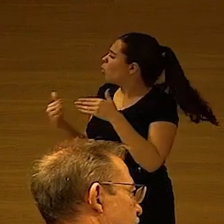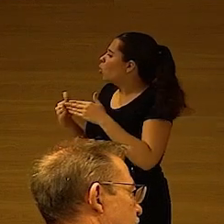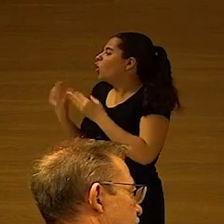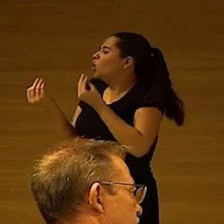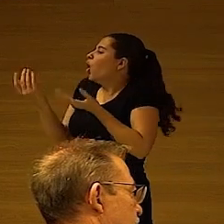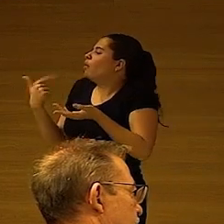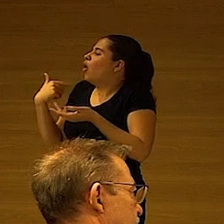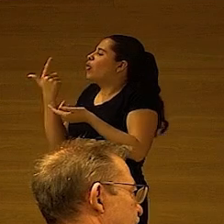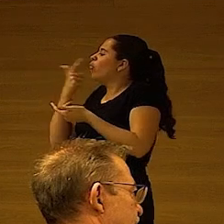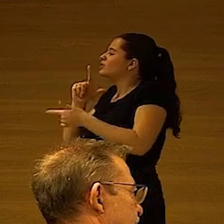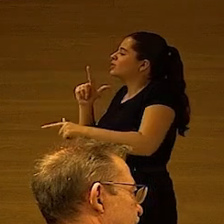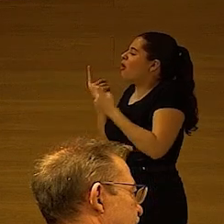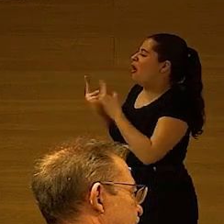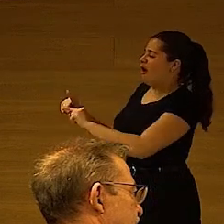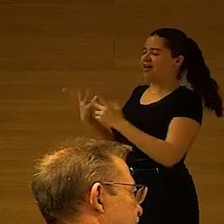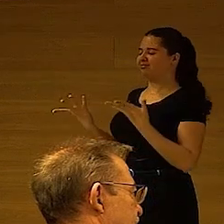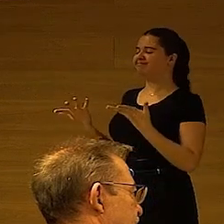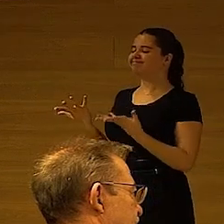como contestar, né?